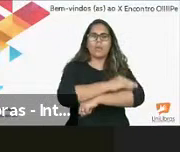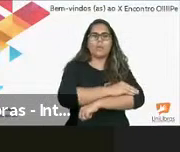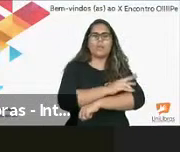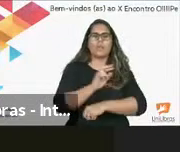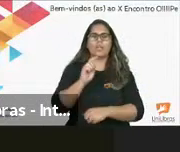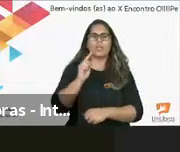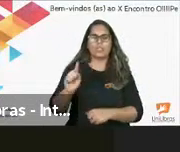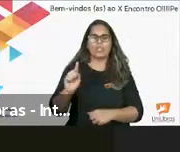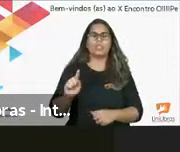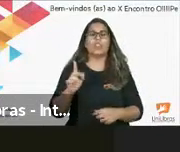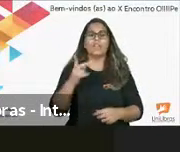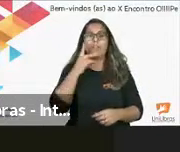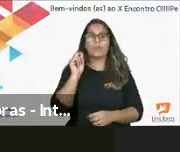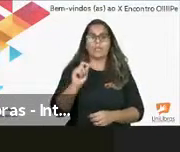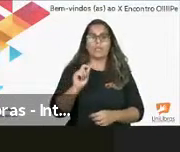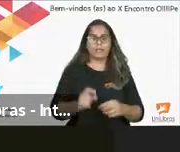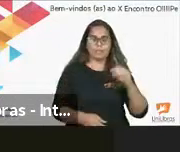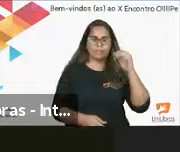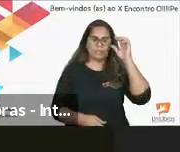mesmos. Diz o seguinte...